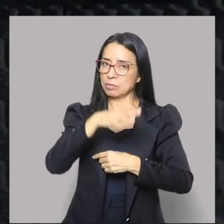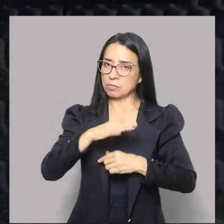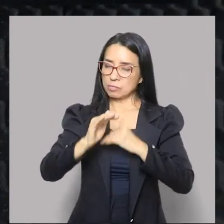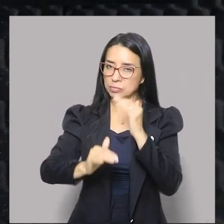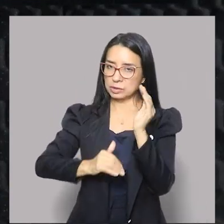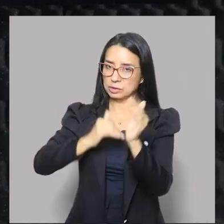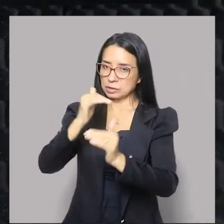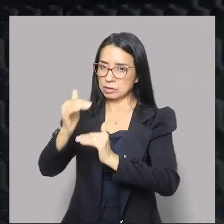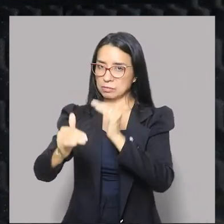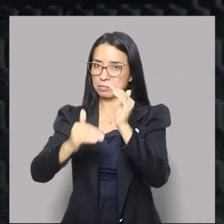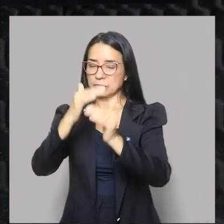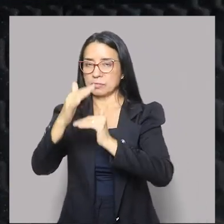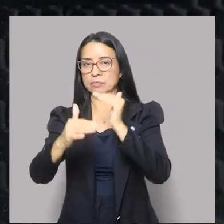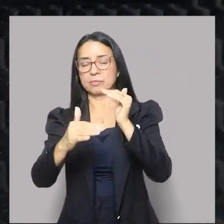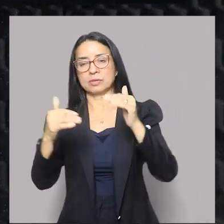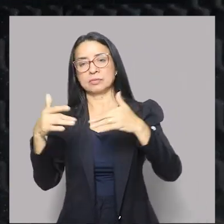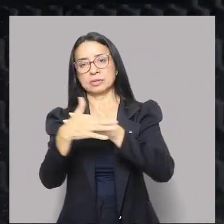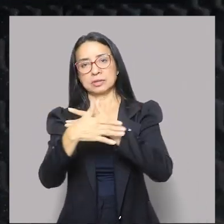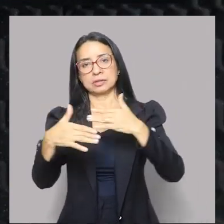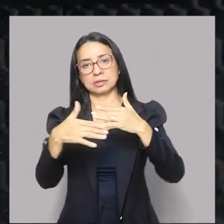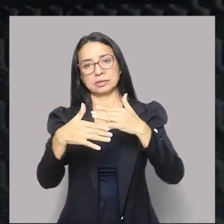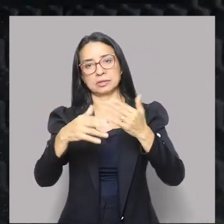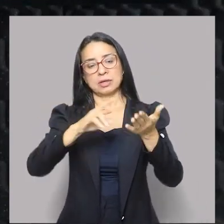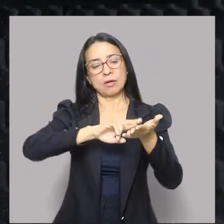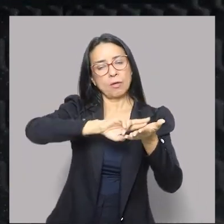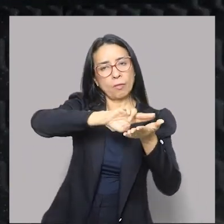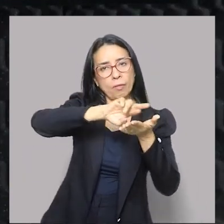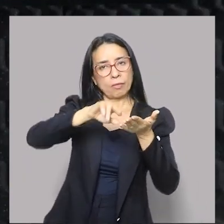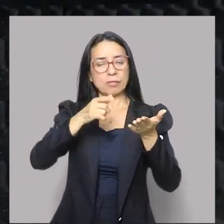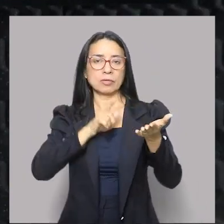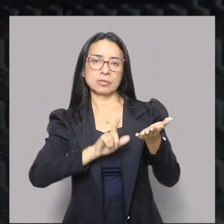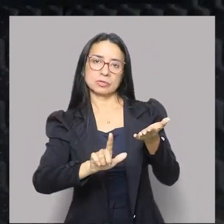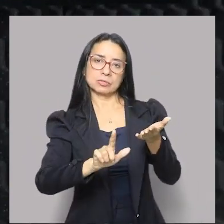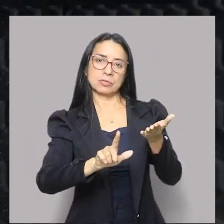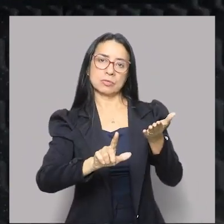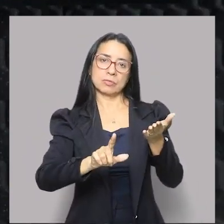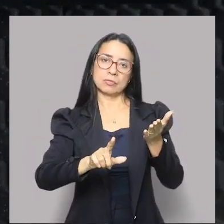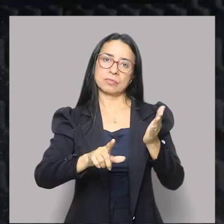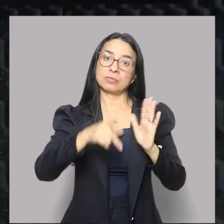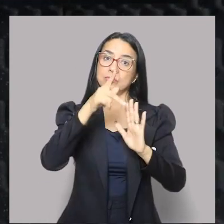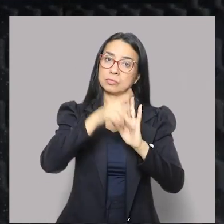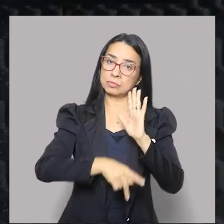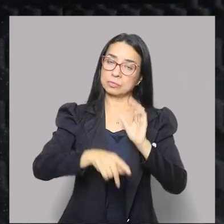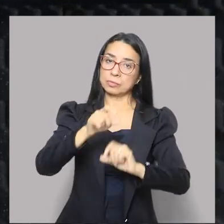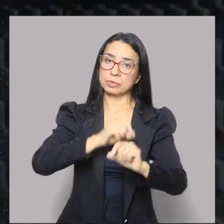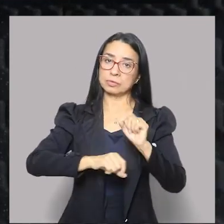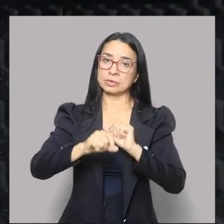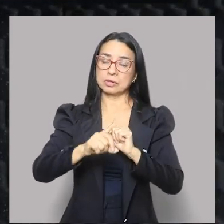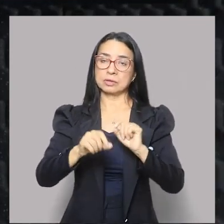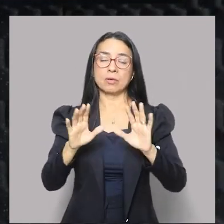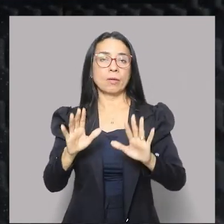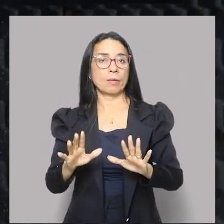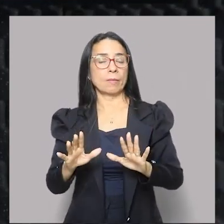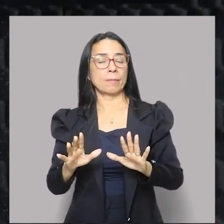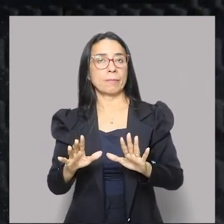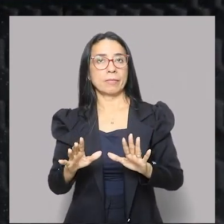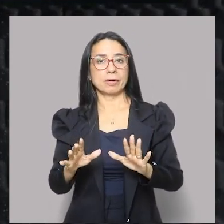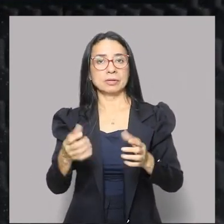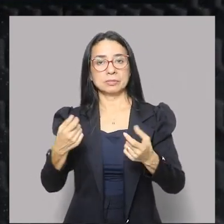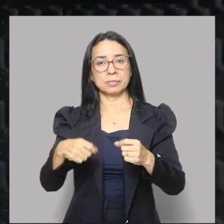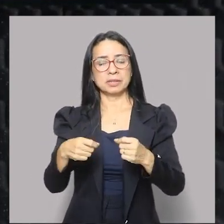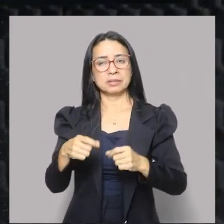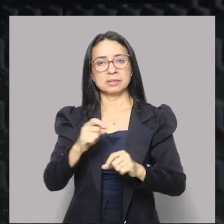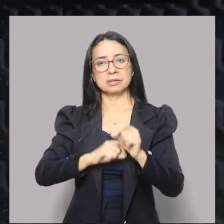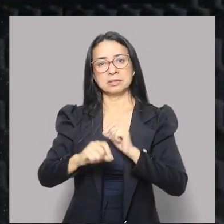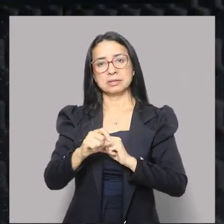da cidade, há um redesenho dos projetos arquitetônicos, mas isso precisa levar em